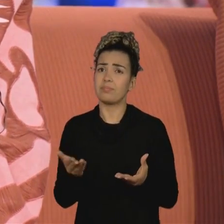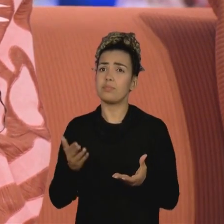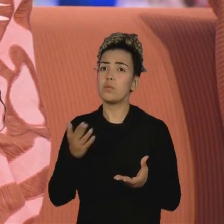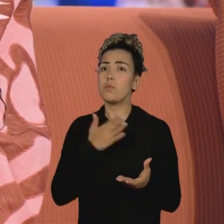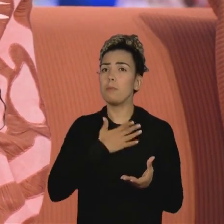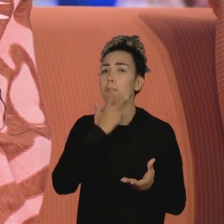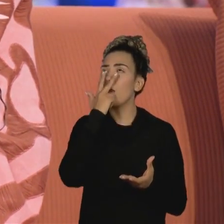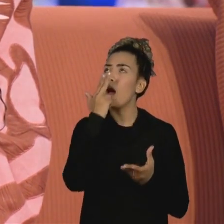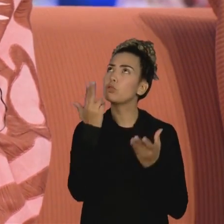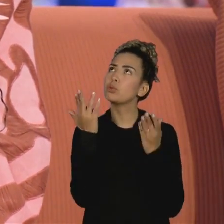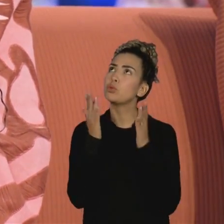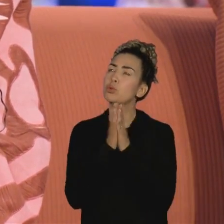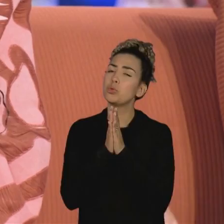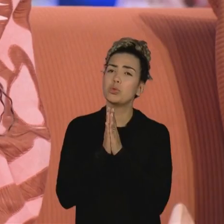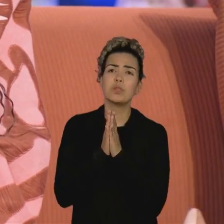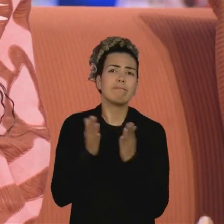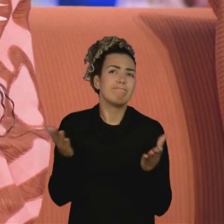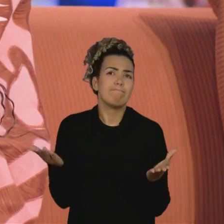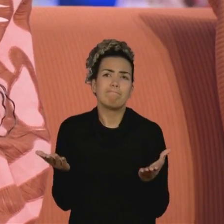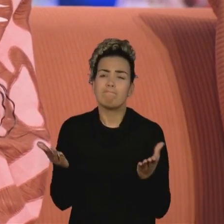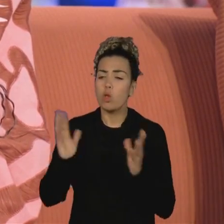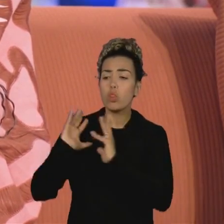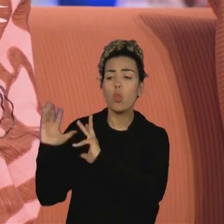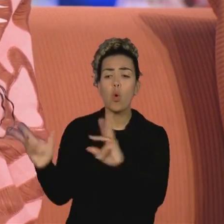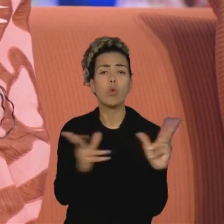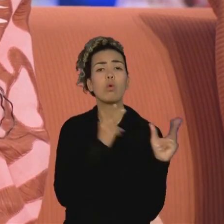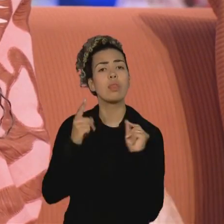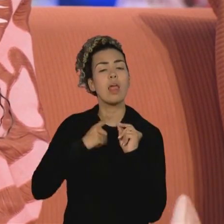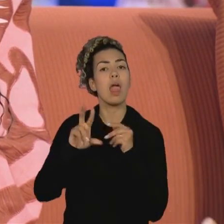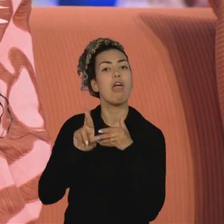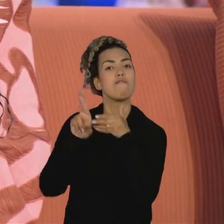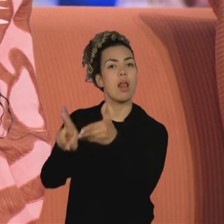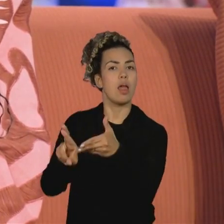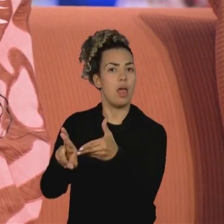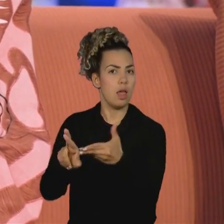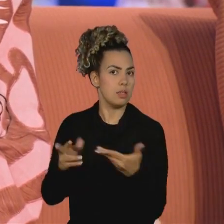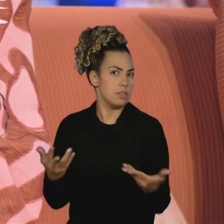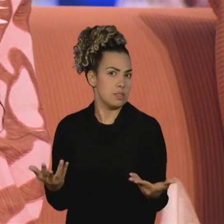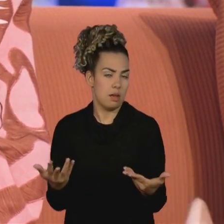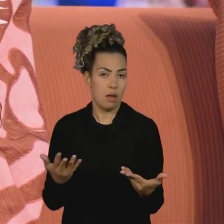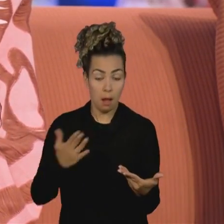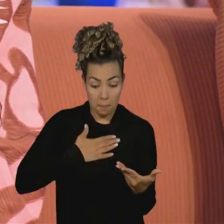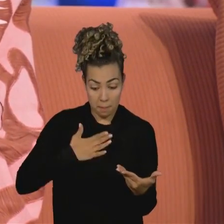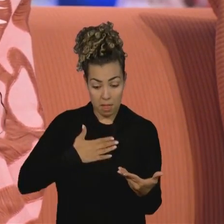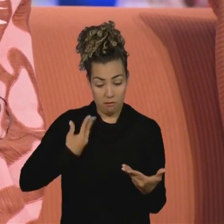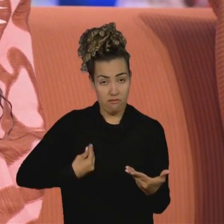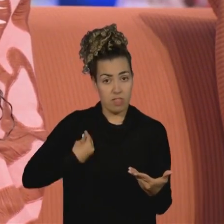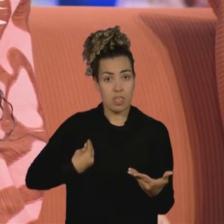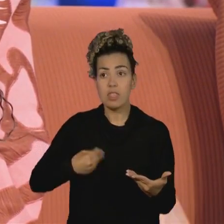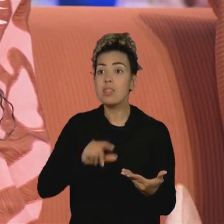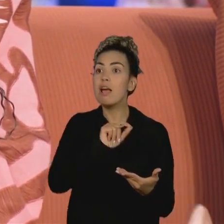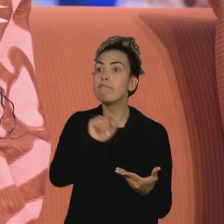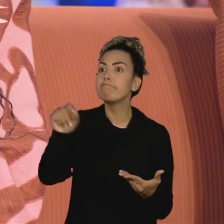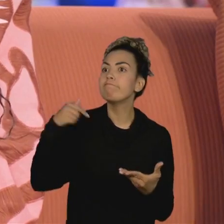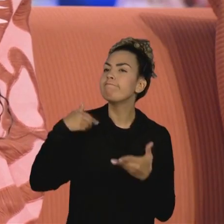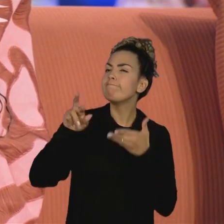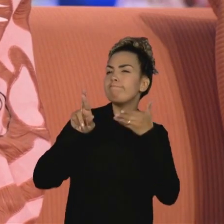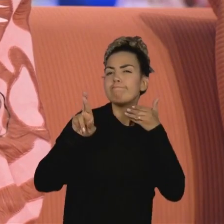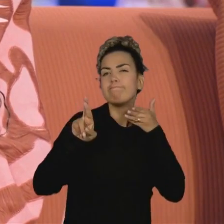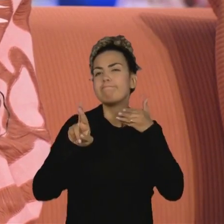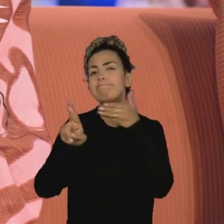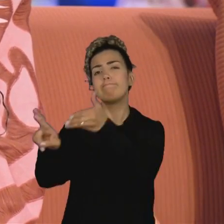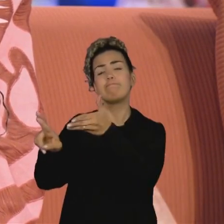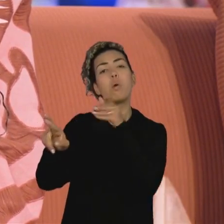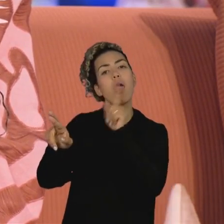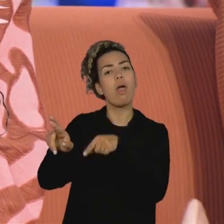que todo mundo tem uma referência na vida, né? Minhas maiores referências na minha vida sempre foram meus pais, né?